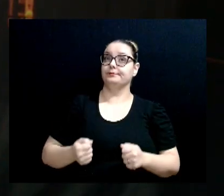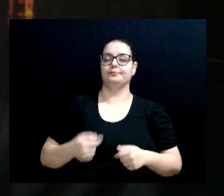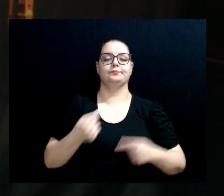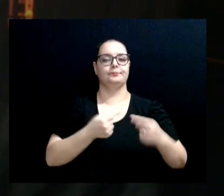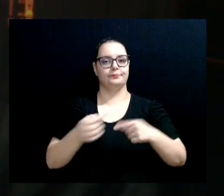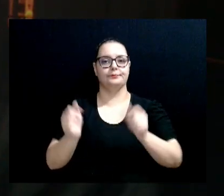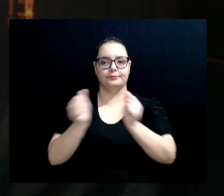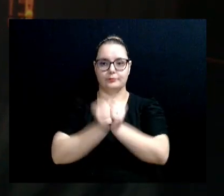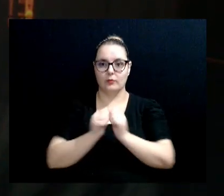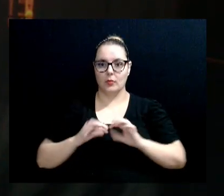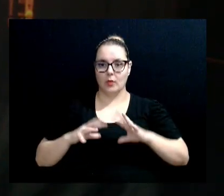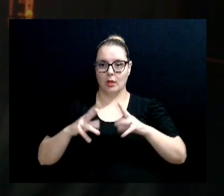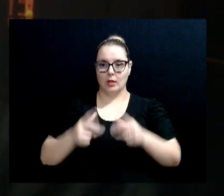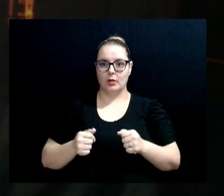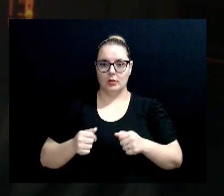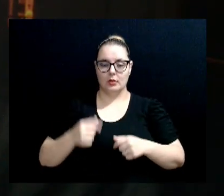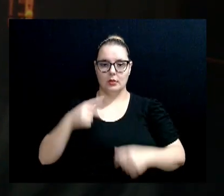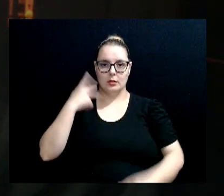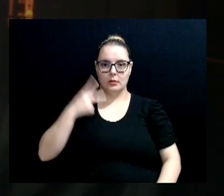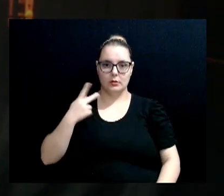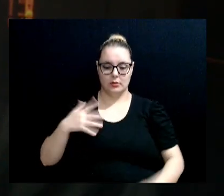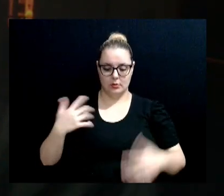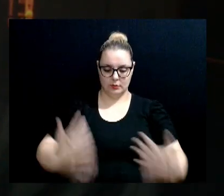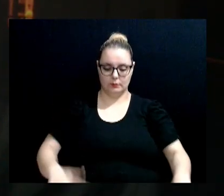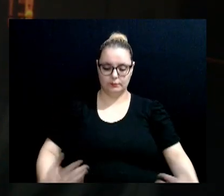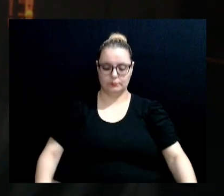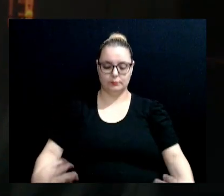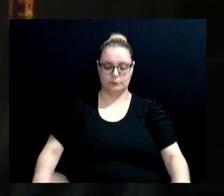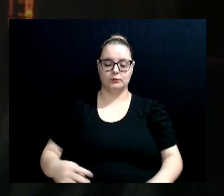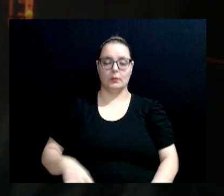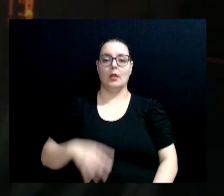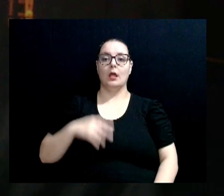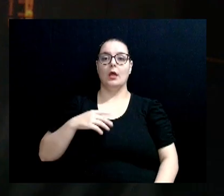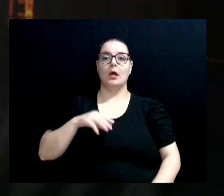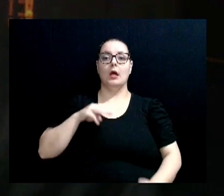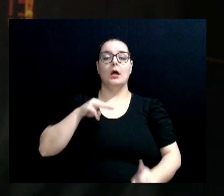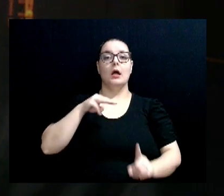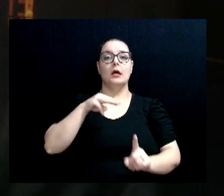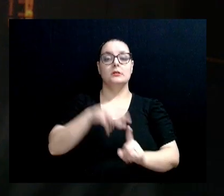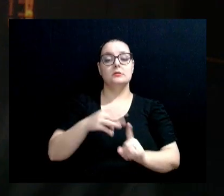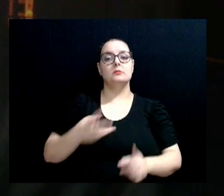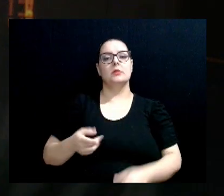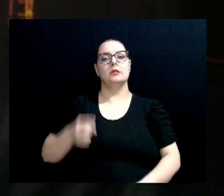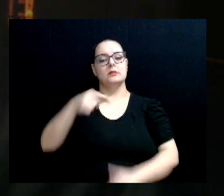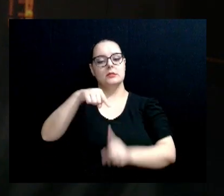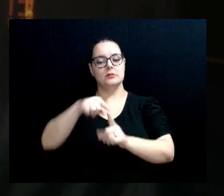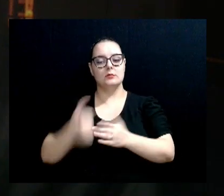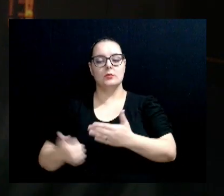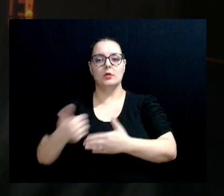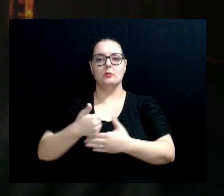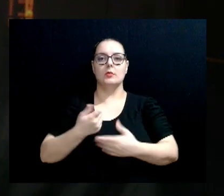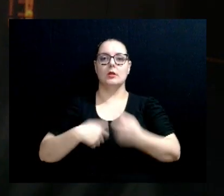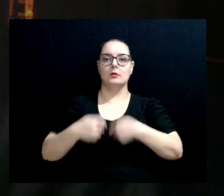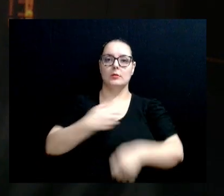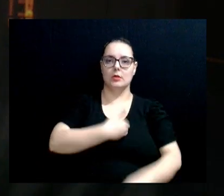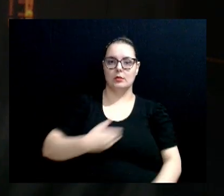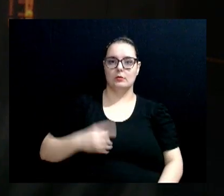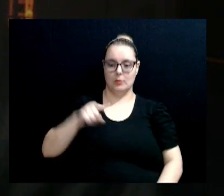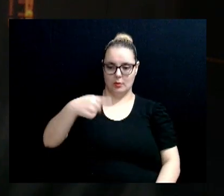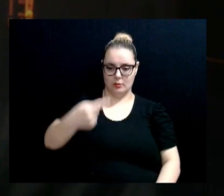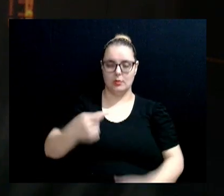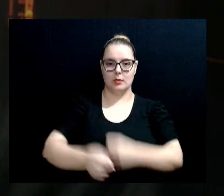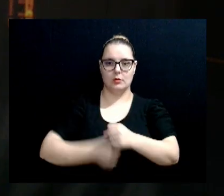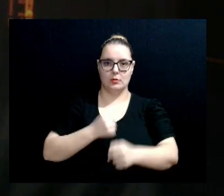os vereadores, todo o pessoal, as metas e prioridades da administração pública municipal para o próximo ano. A audiência pública